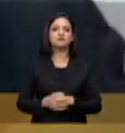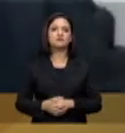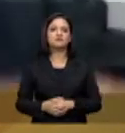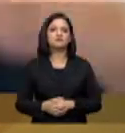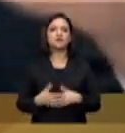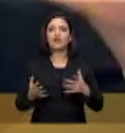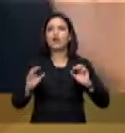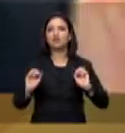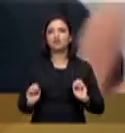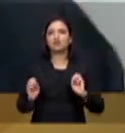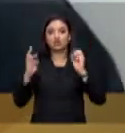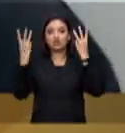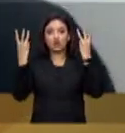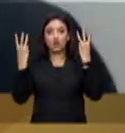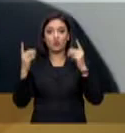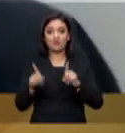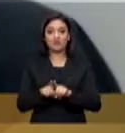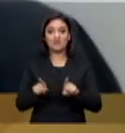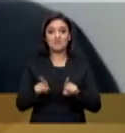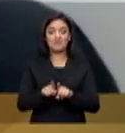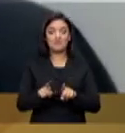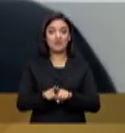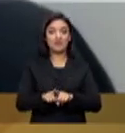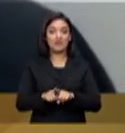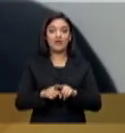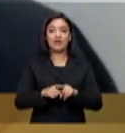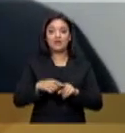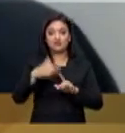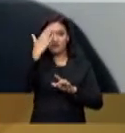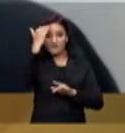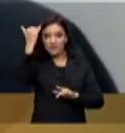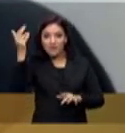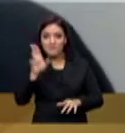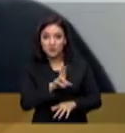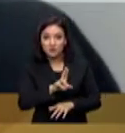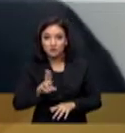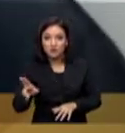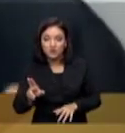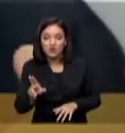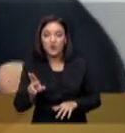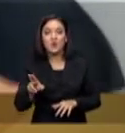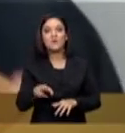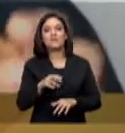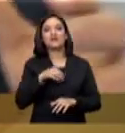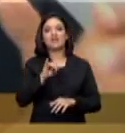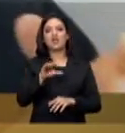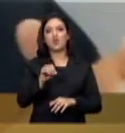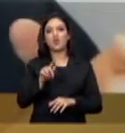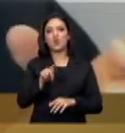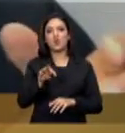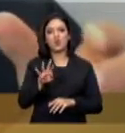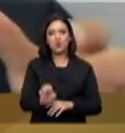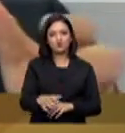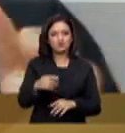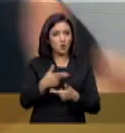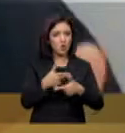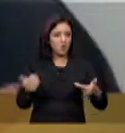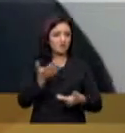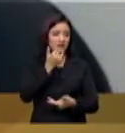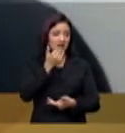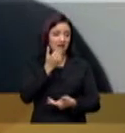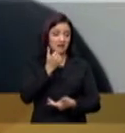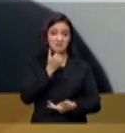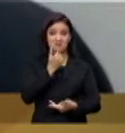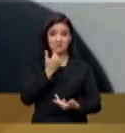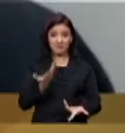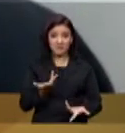ultraprocessado, o show da maior marca de iogurte também ultraprocessado, e são alimentos que